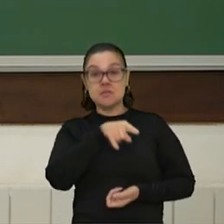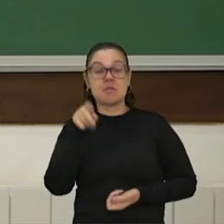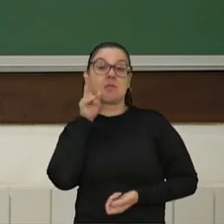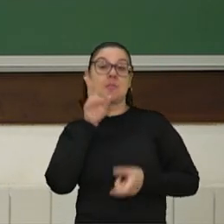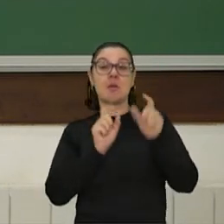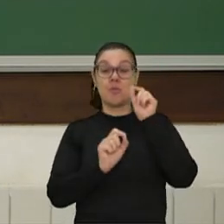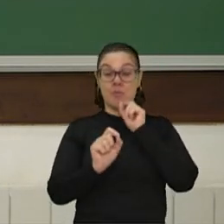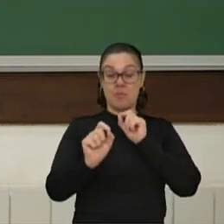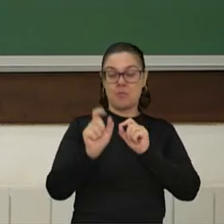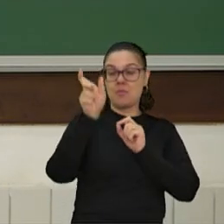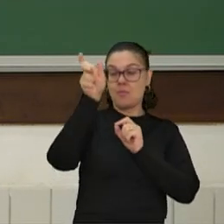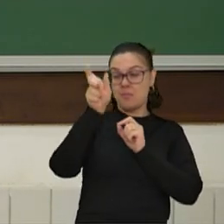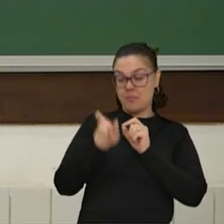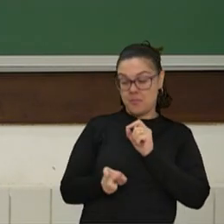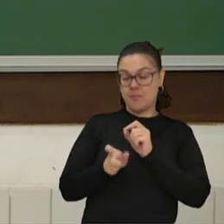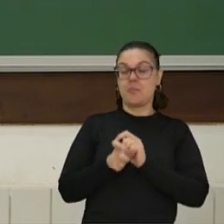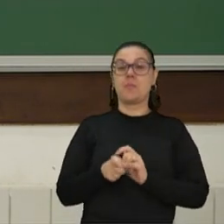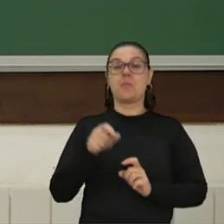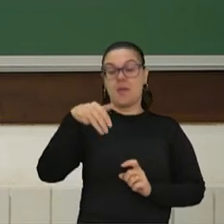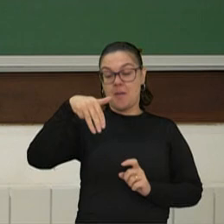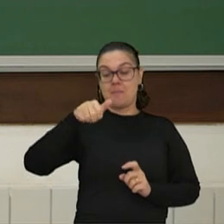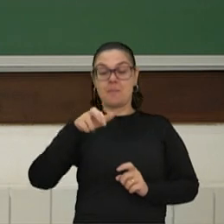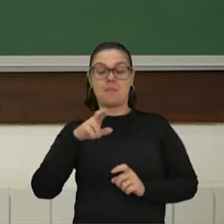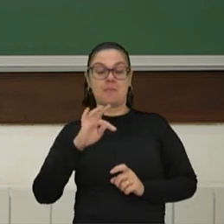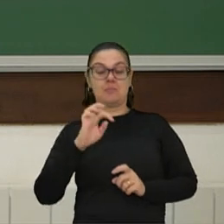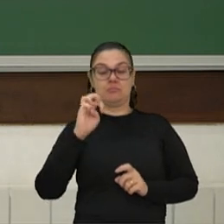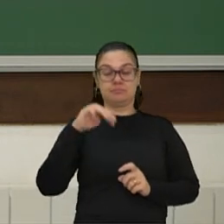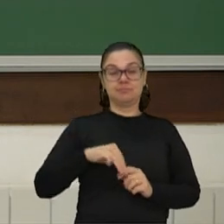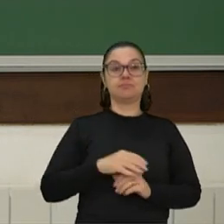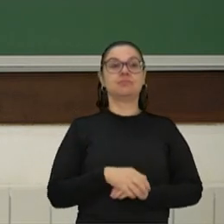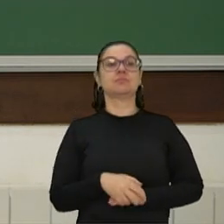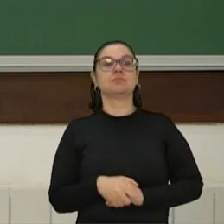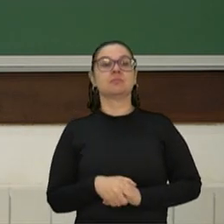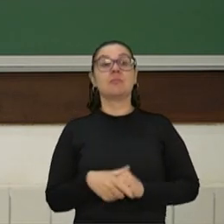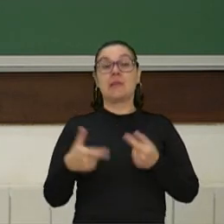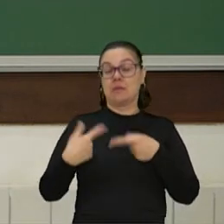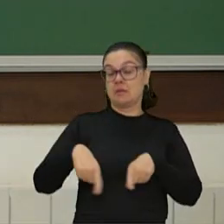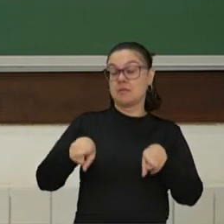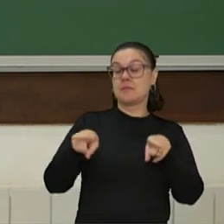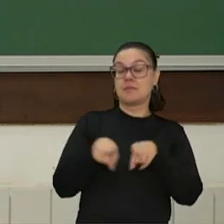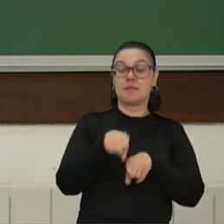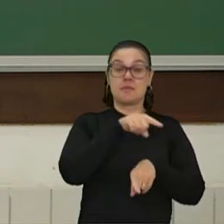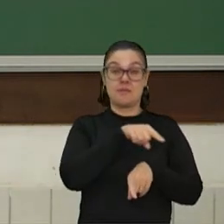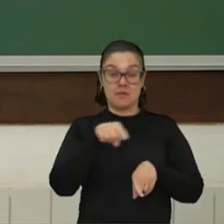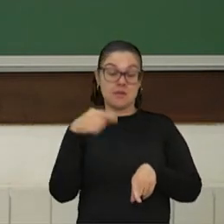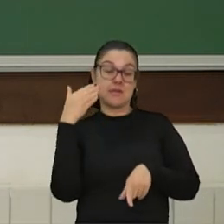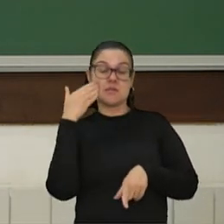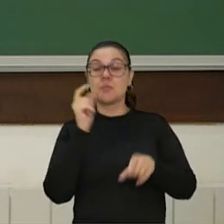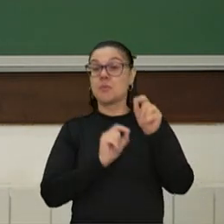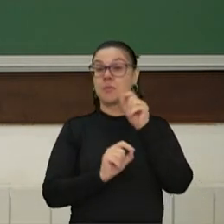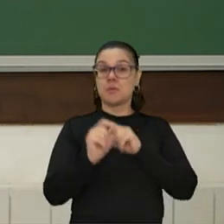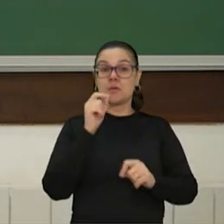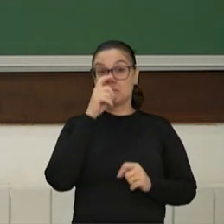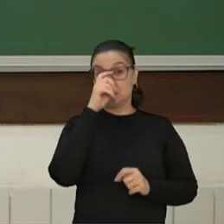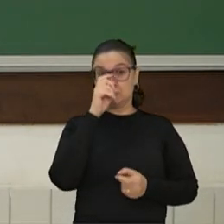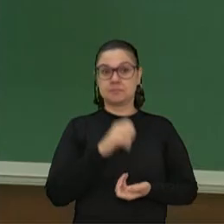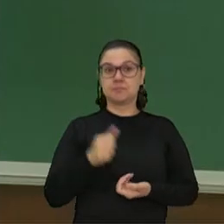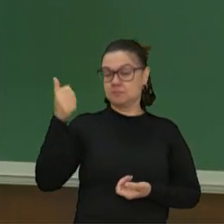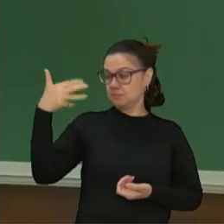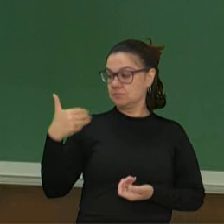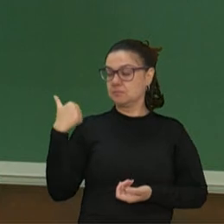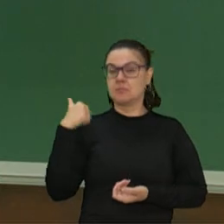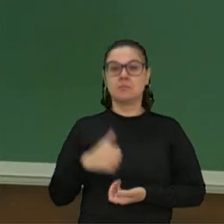gente saber que aquela personalidade é o Martin Luther King e é importante saber também que I have a